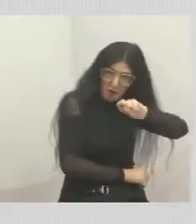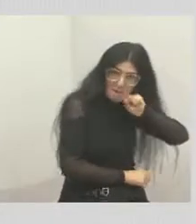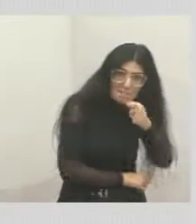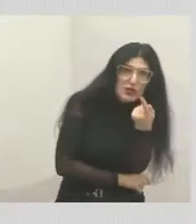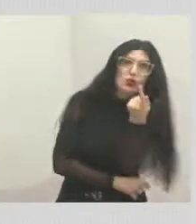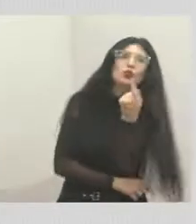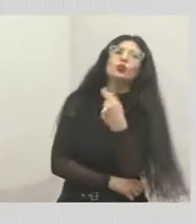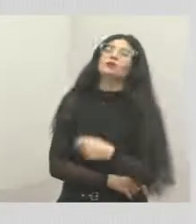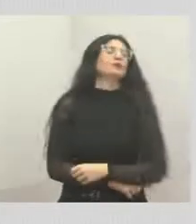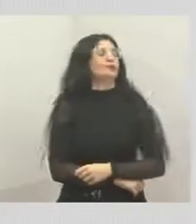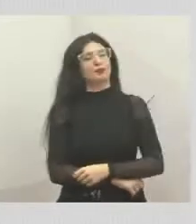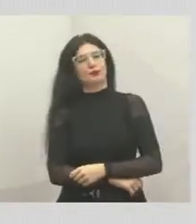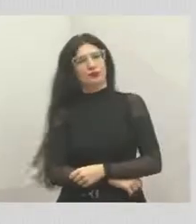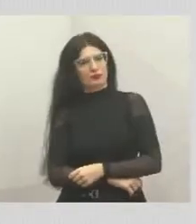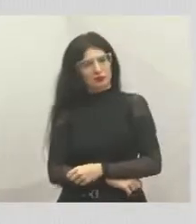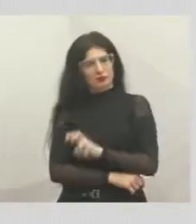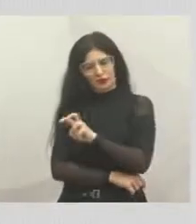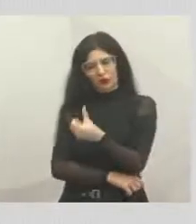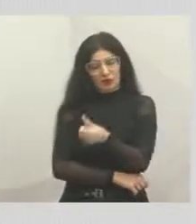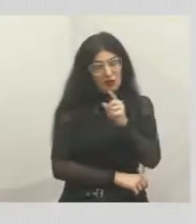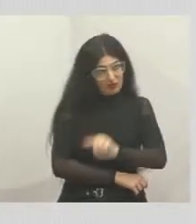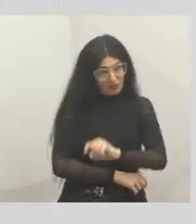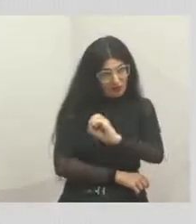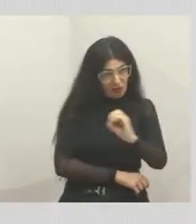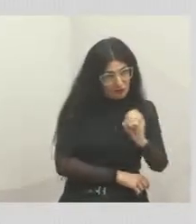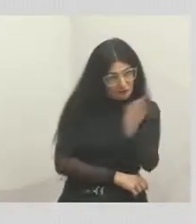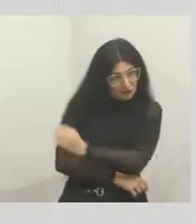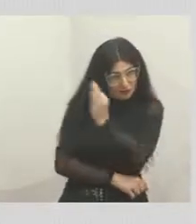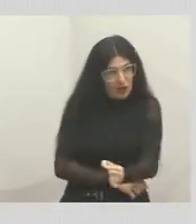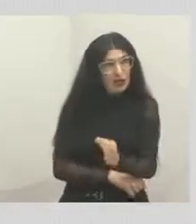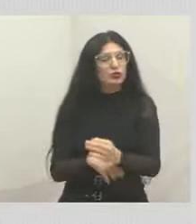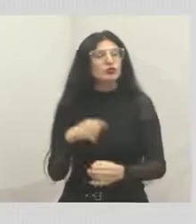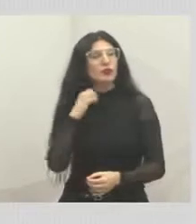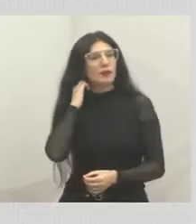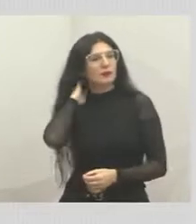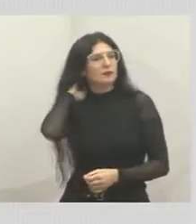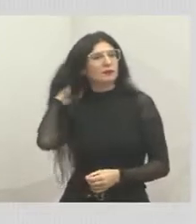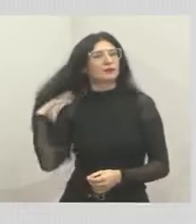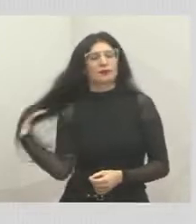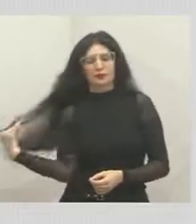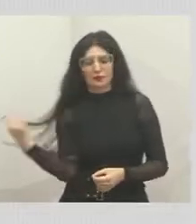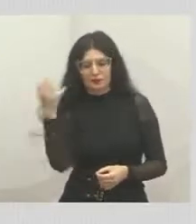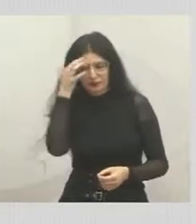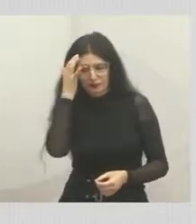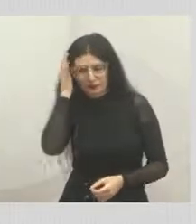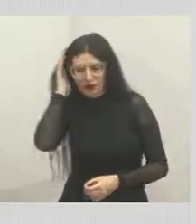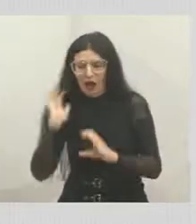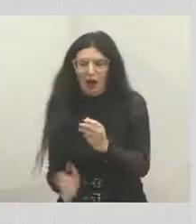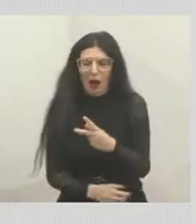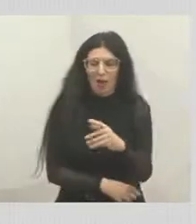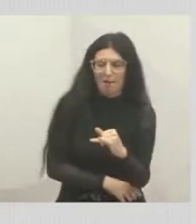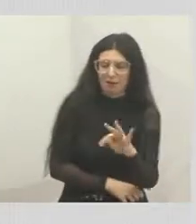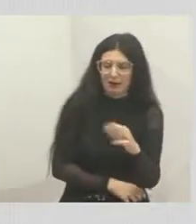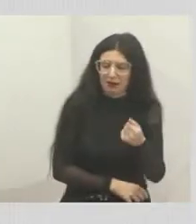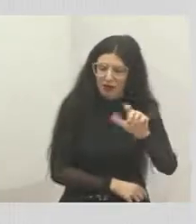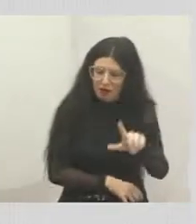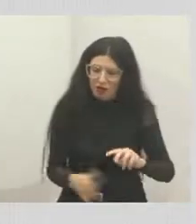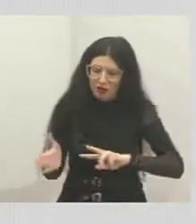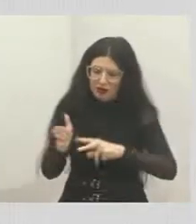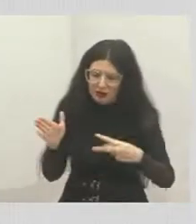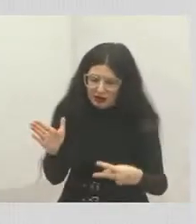502.879.000, percentual de 56%. Despesas de capital, previsão de